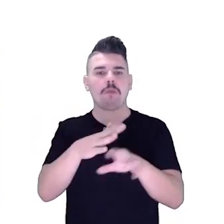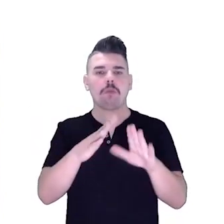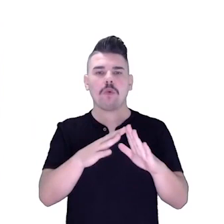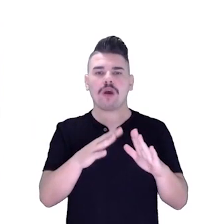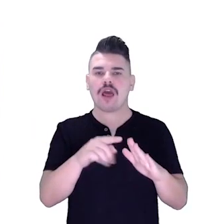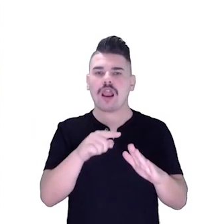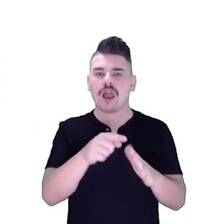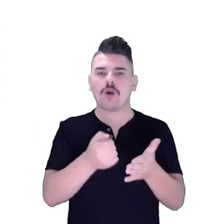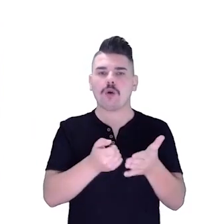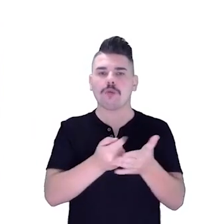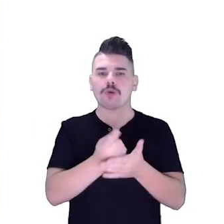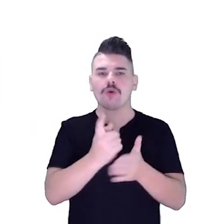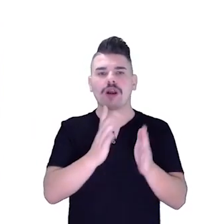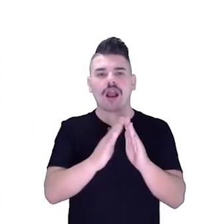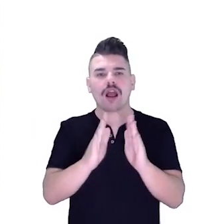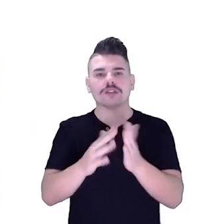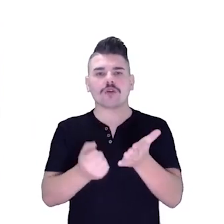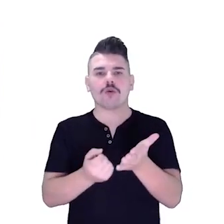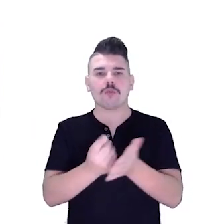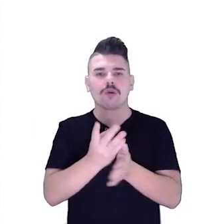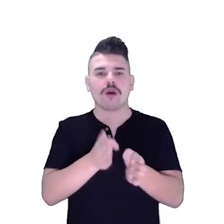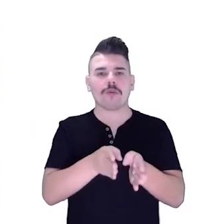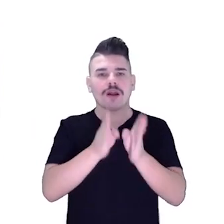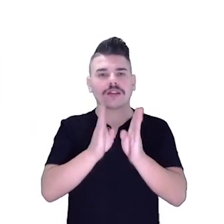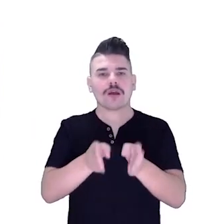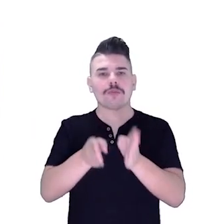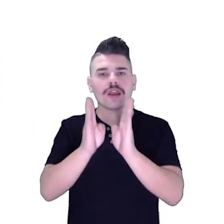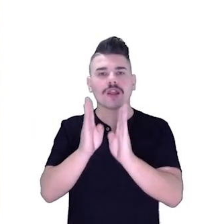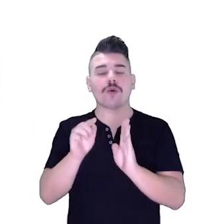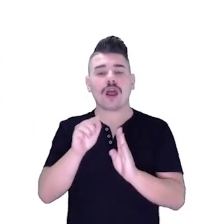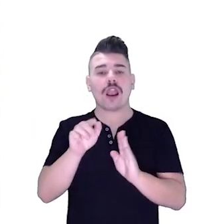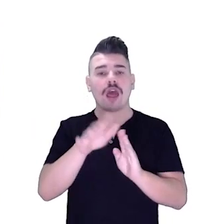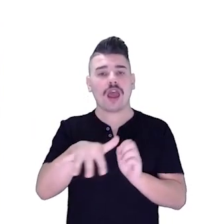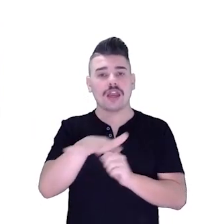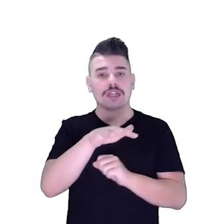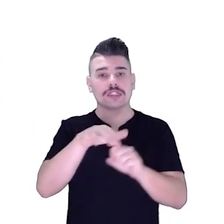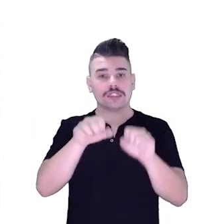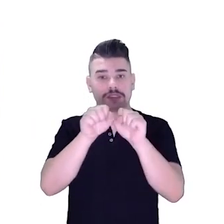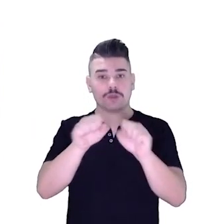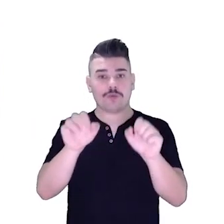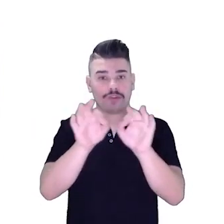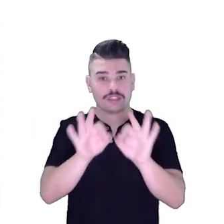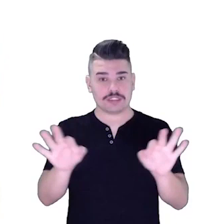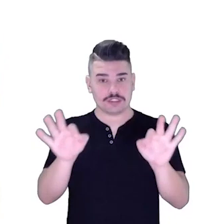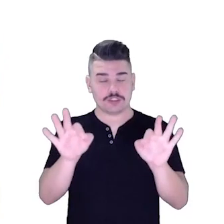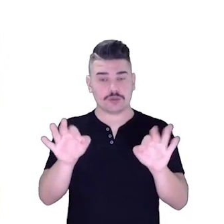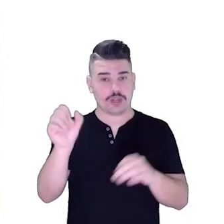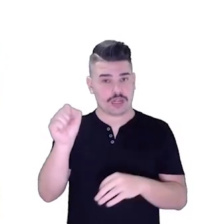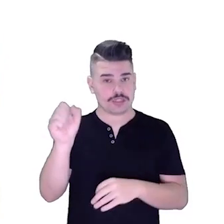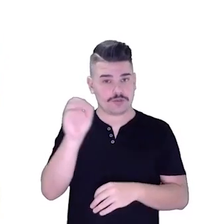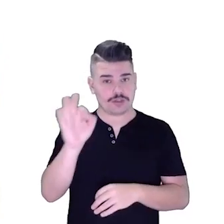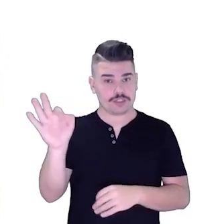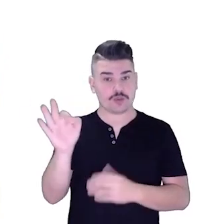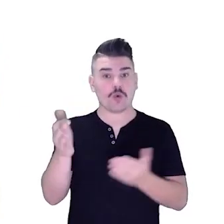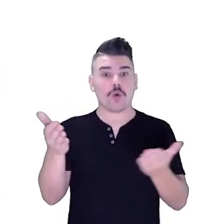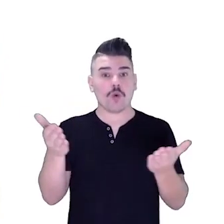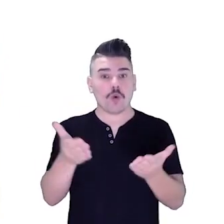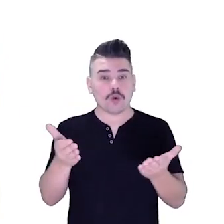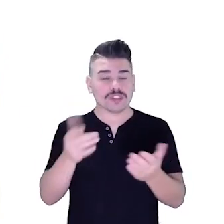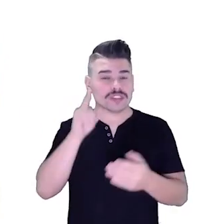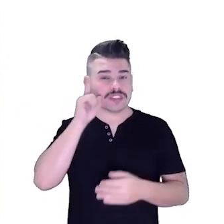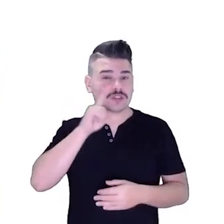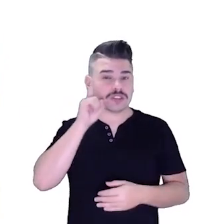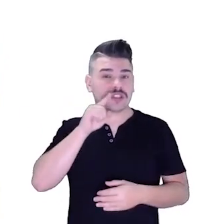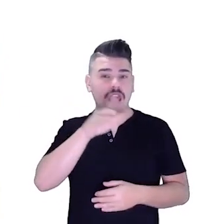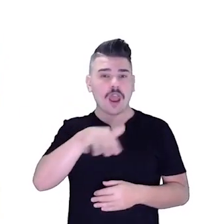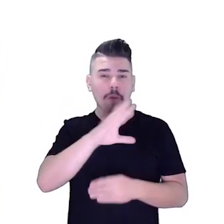comprar imóveis, apartamentos e casas em toda aquela região e transformou São Francisco no que ela